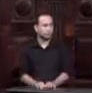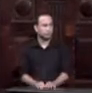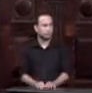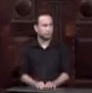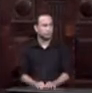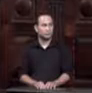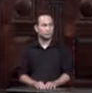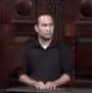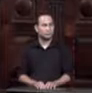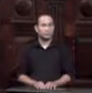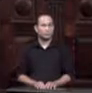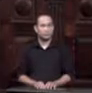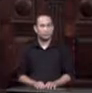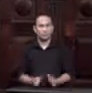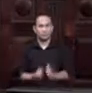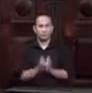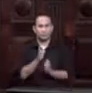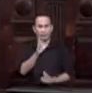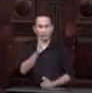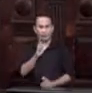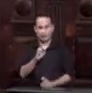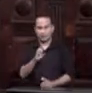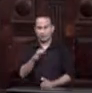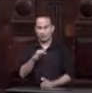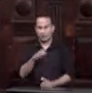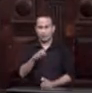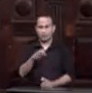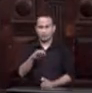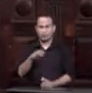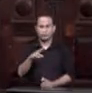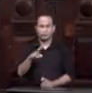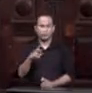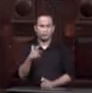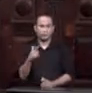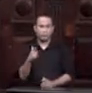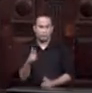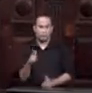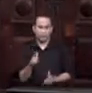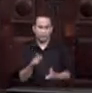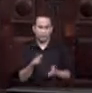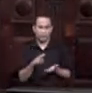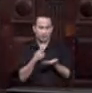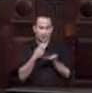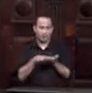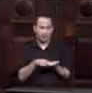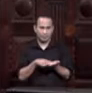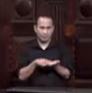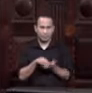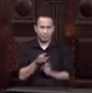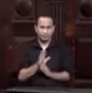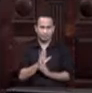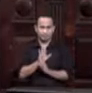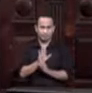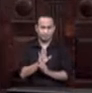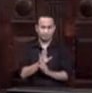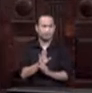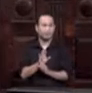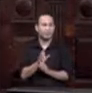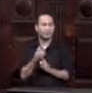Os membros do Legislativo não têm verba de representação. E cada um desses